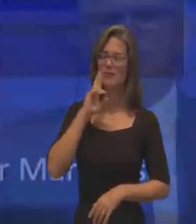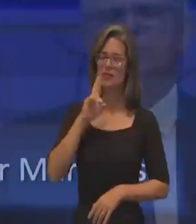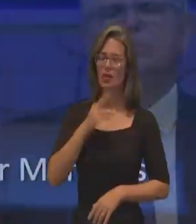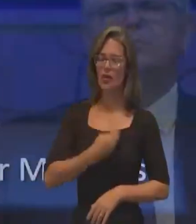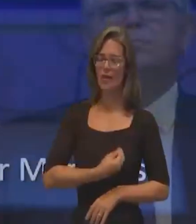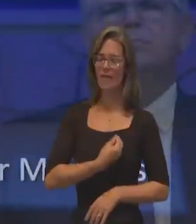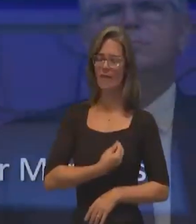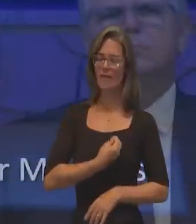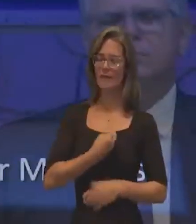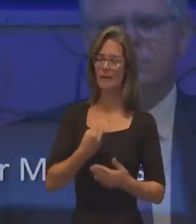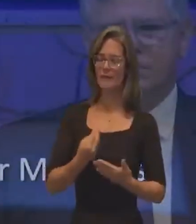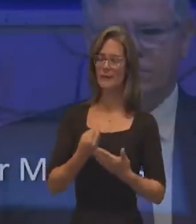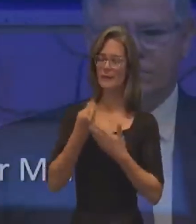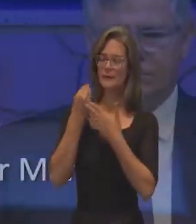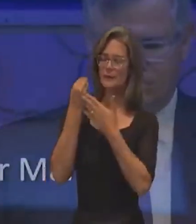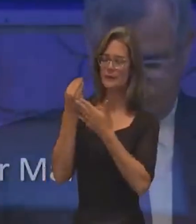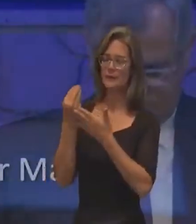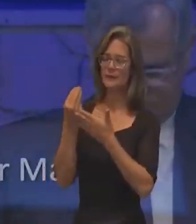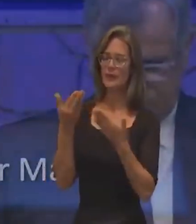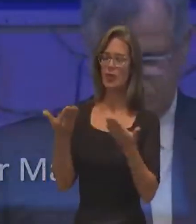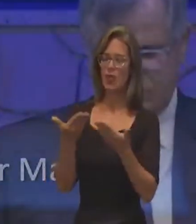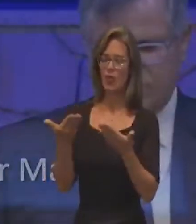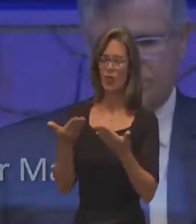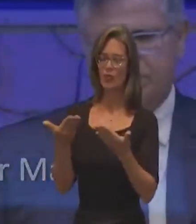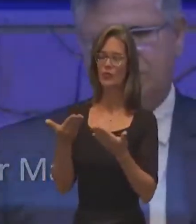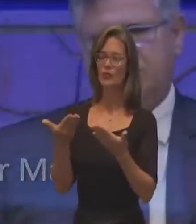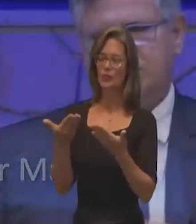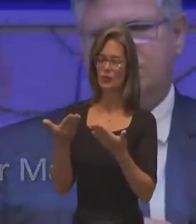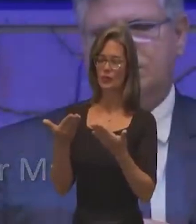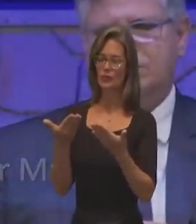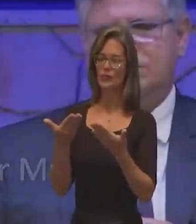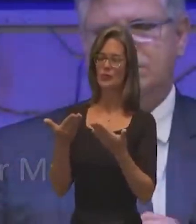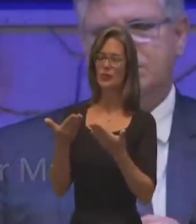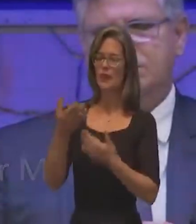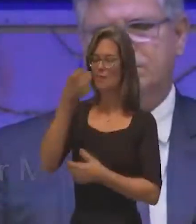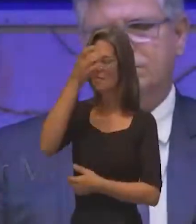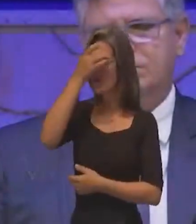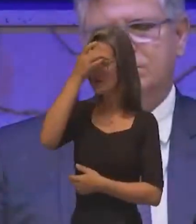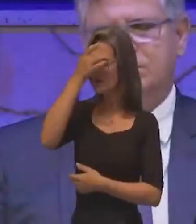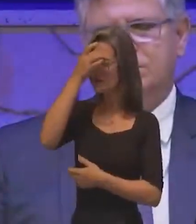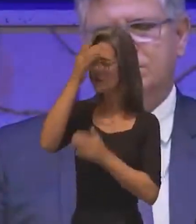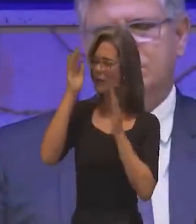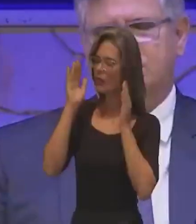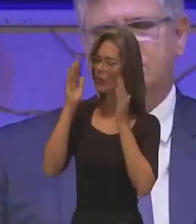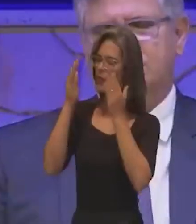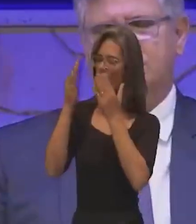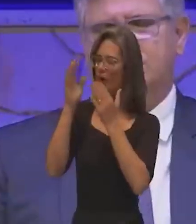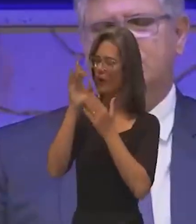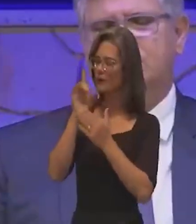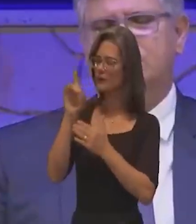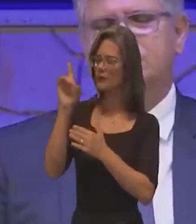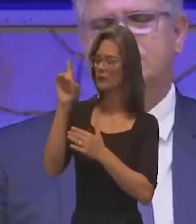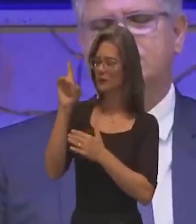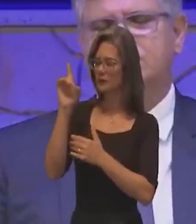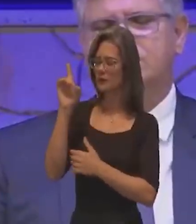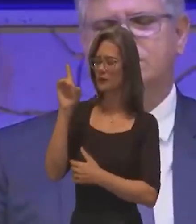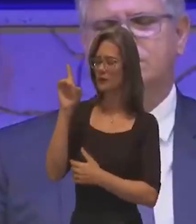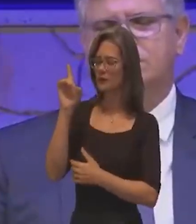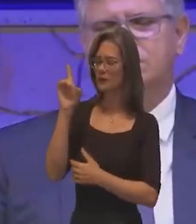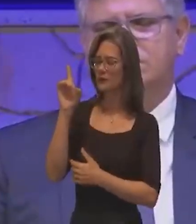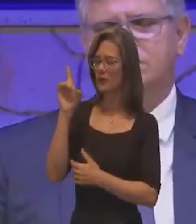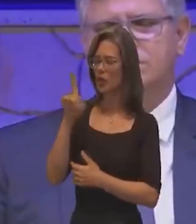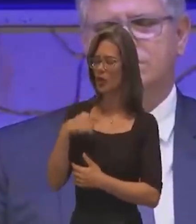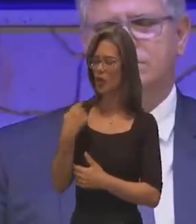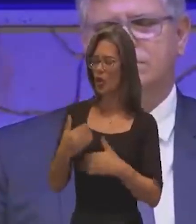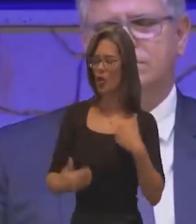entregamos a nossa vida e elevamos os nossos pensamentos como um só corpo, unidos